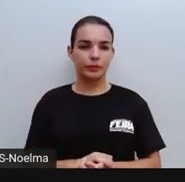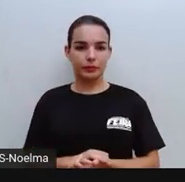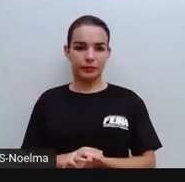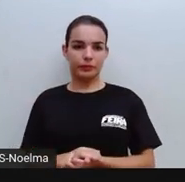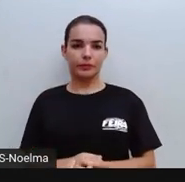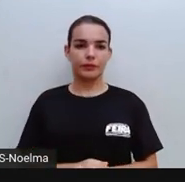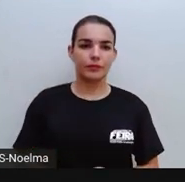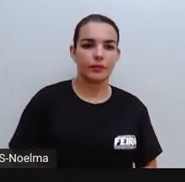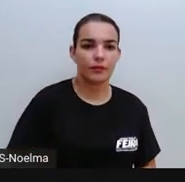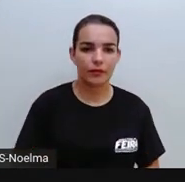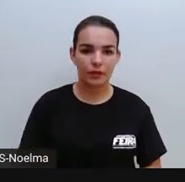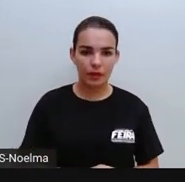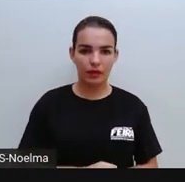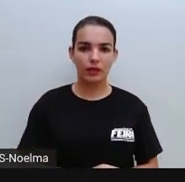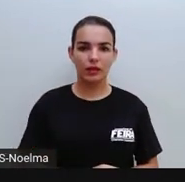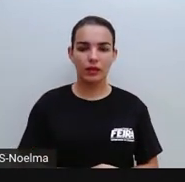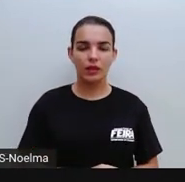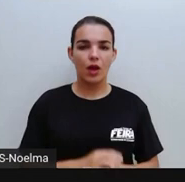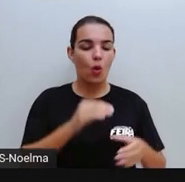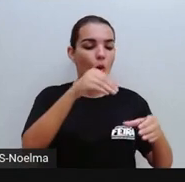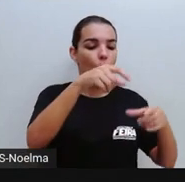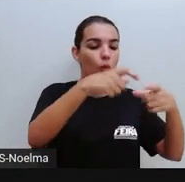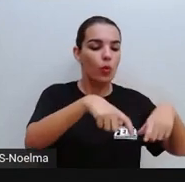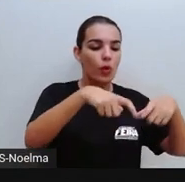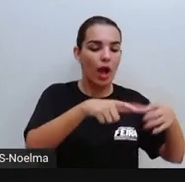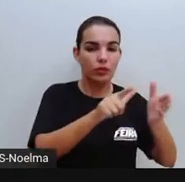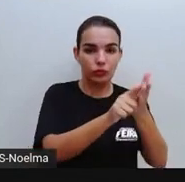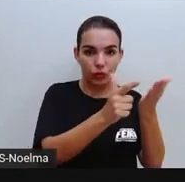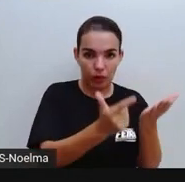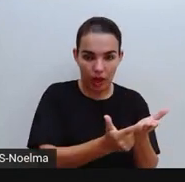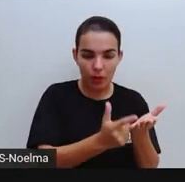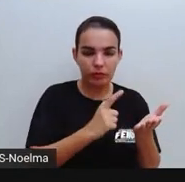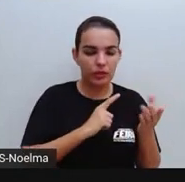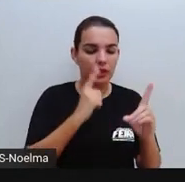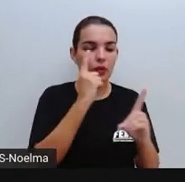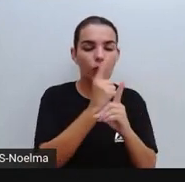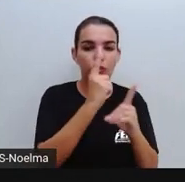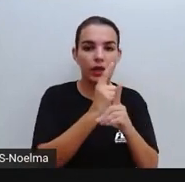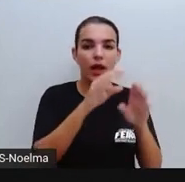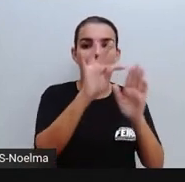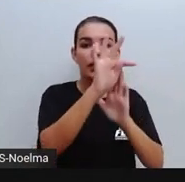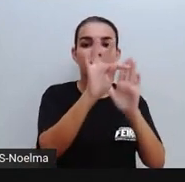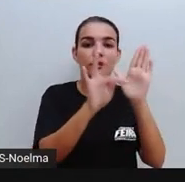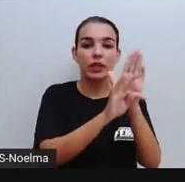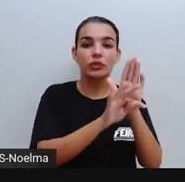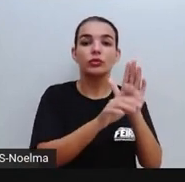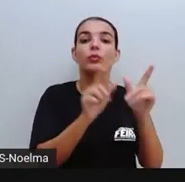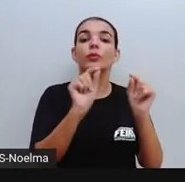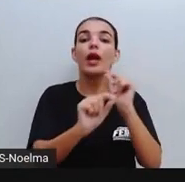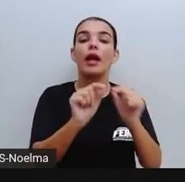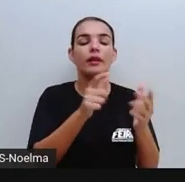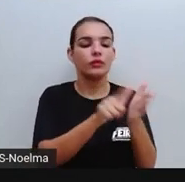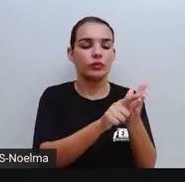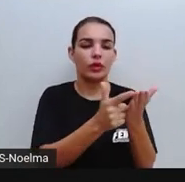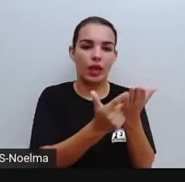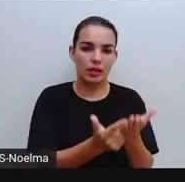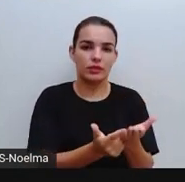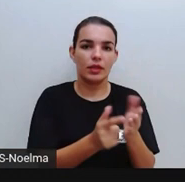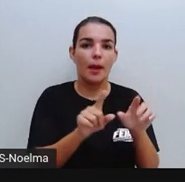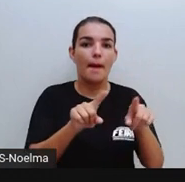uma ferramenta não é um local onde eu posso encontrar os textos jornalisticos Tá